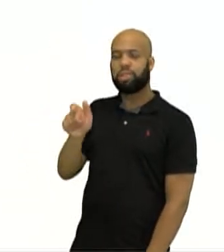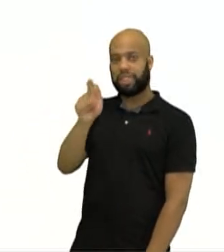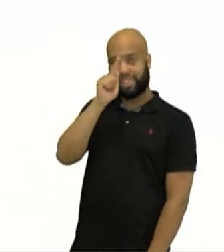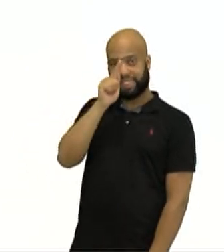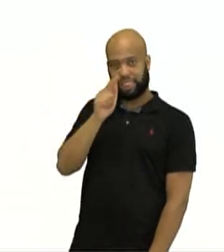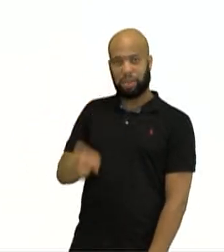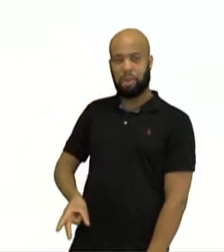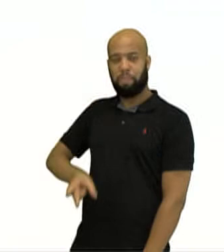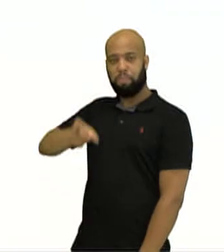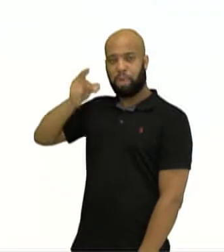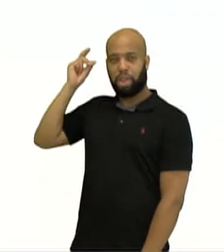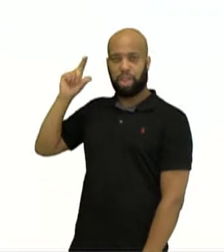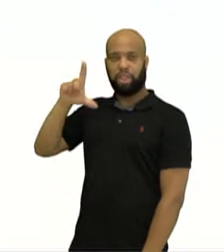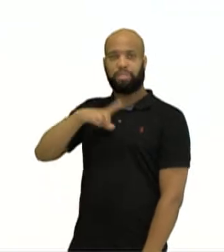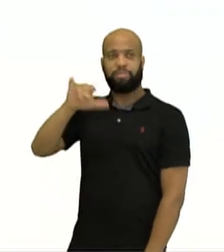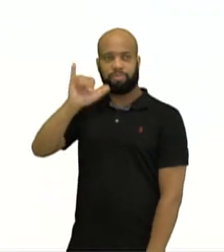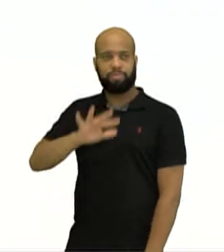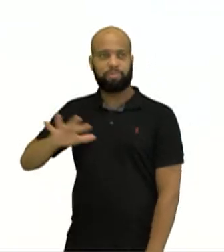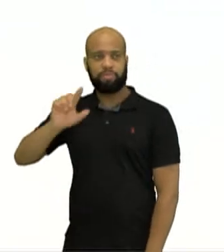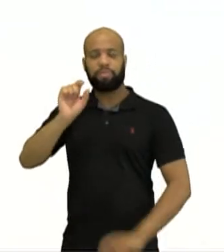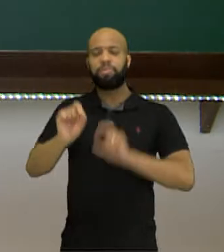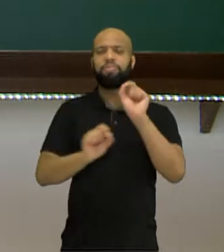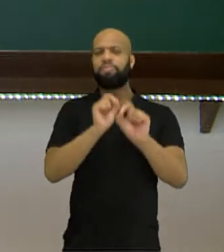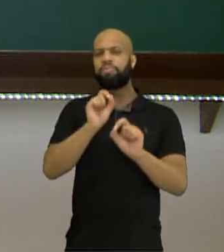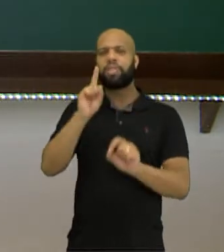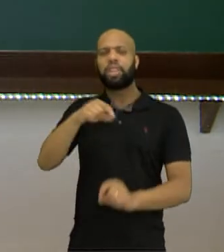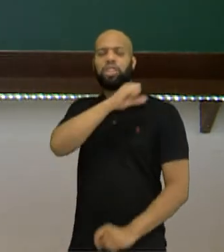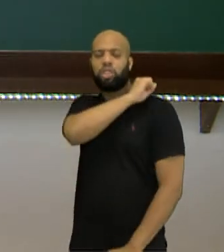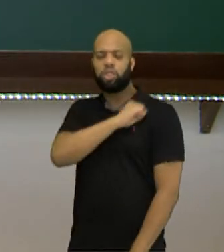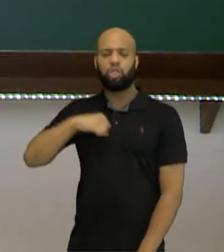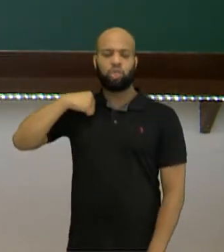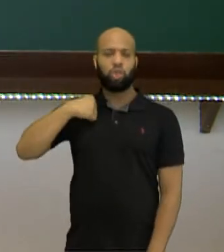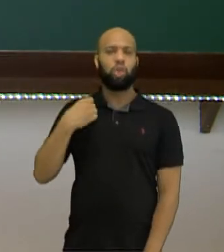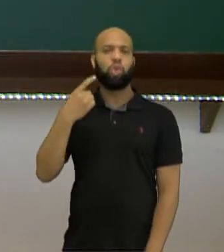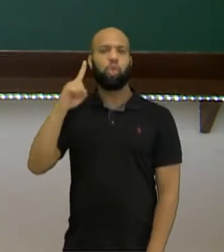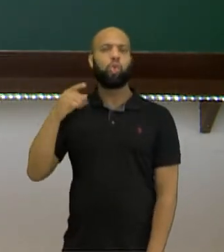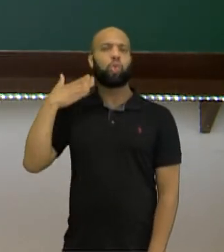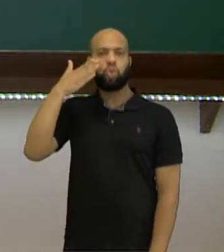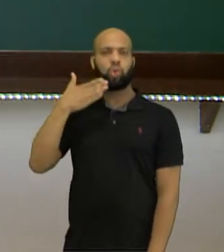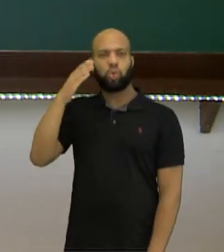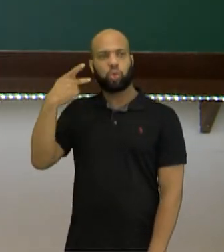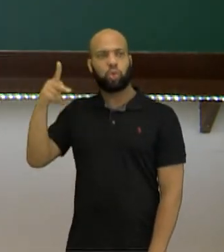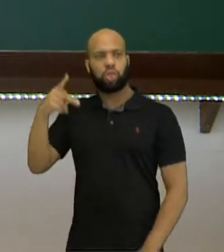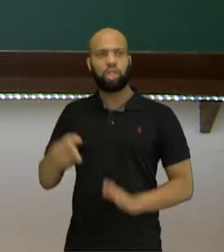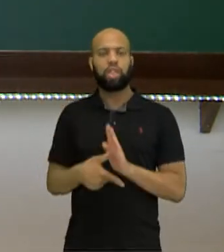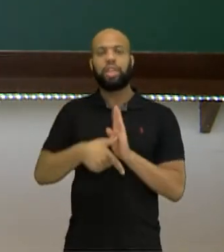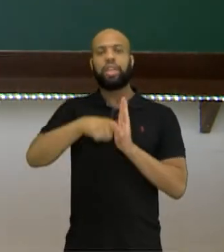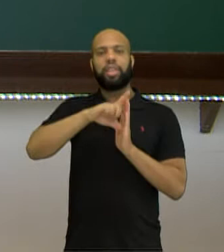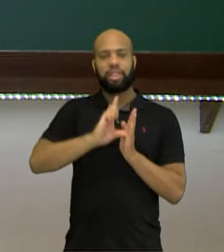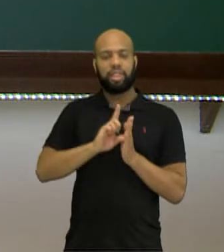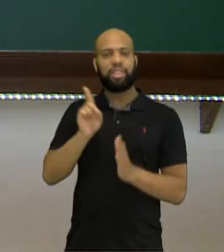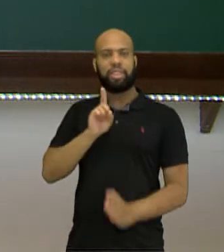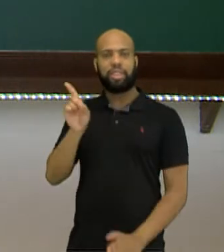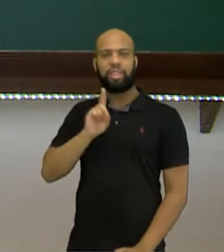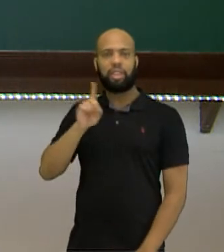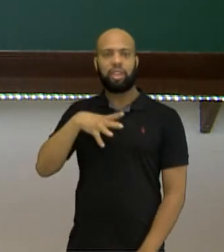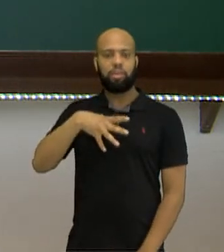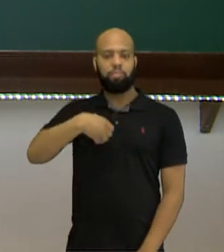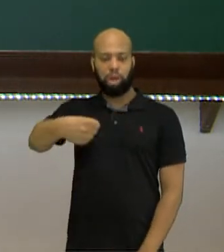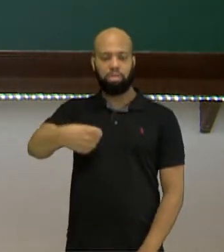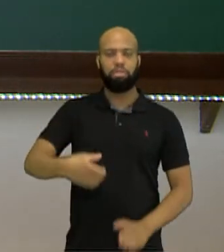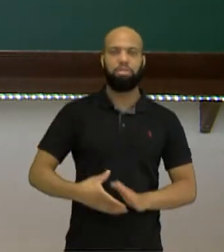aqui como eu trago pra vocês uma imagem de Sócrates em seu último discurso seria antes dele praticado o